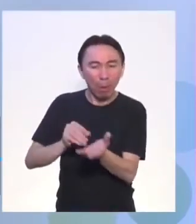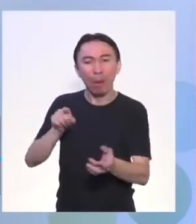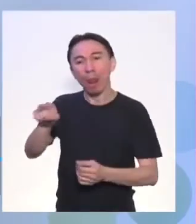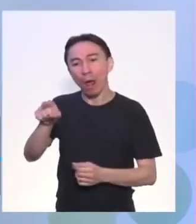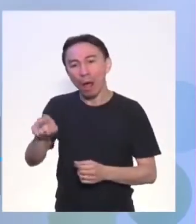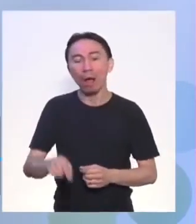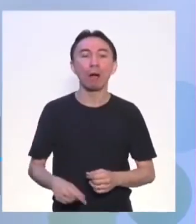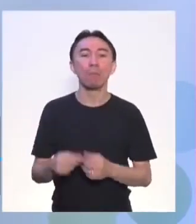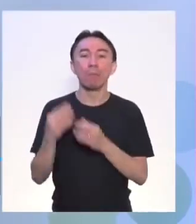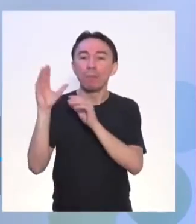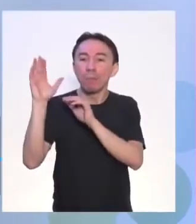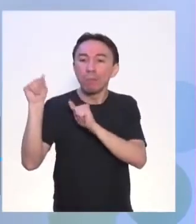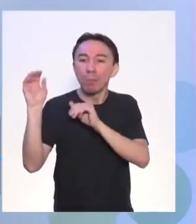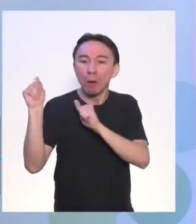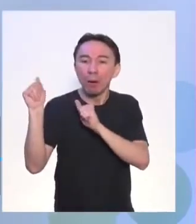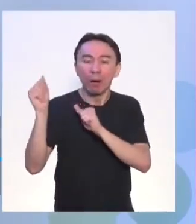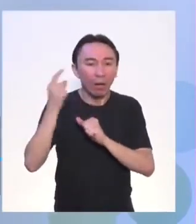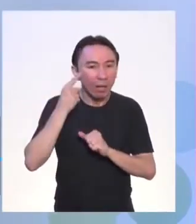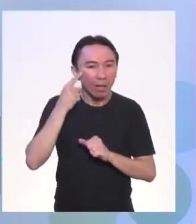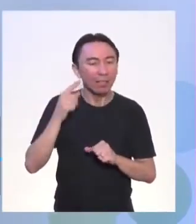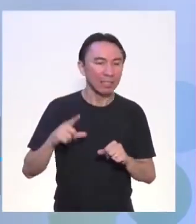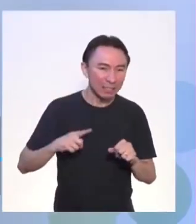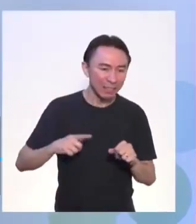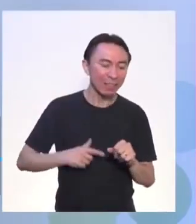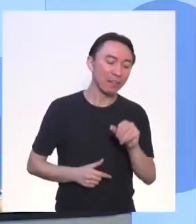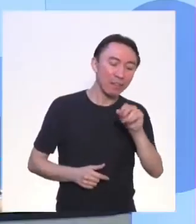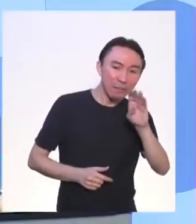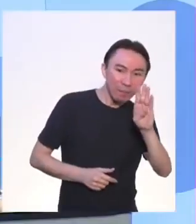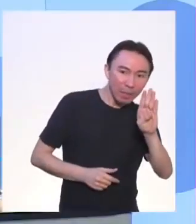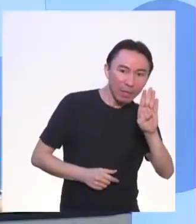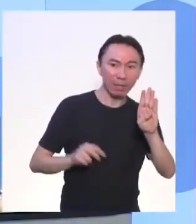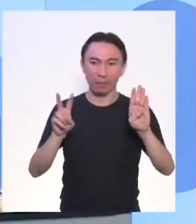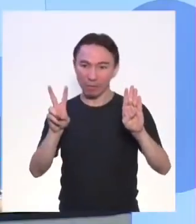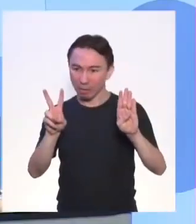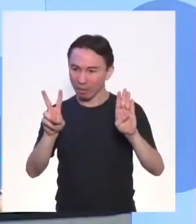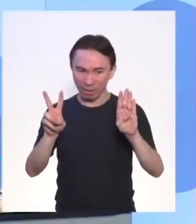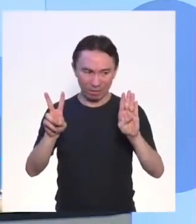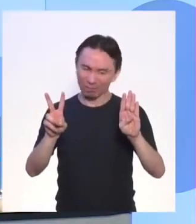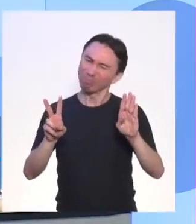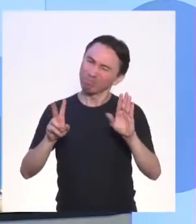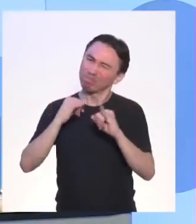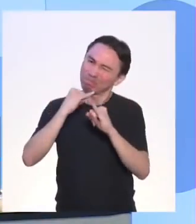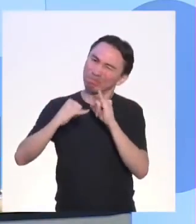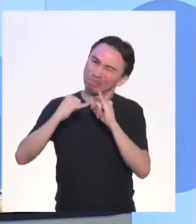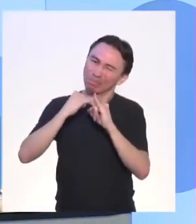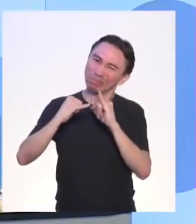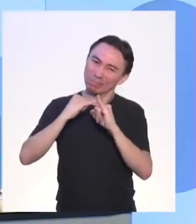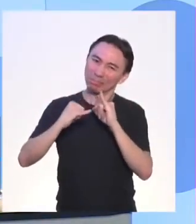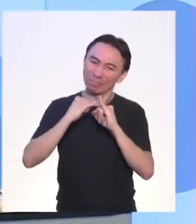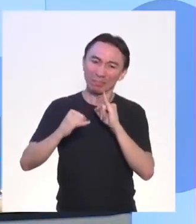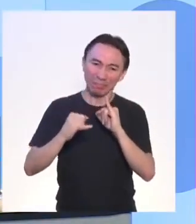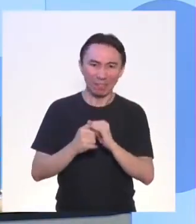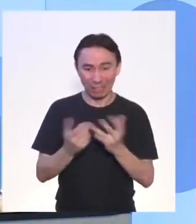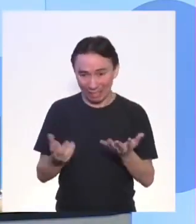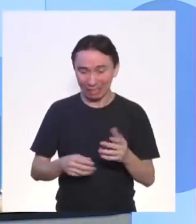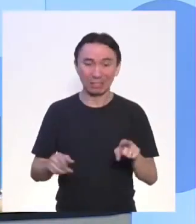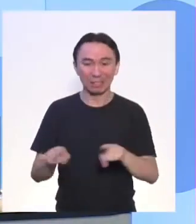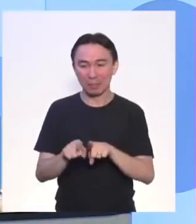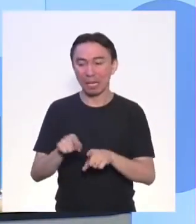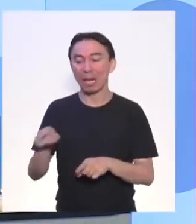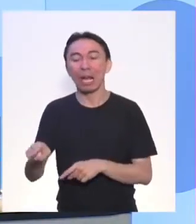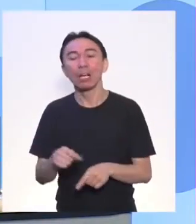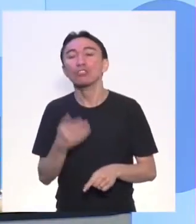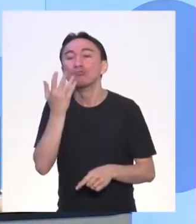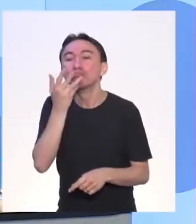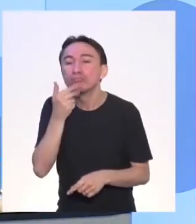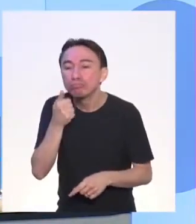B. Essa, assim, mistura, né? Porque eles são parecidos, na verdade, né? O V e o B. Até na alfabetização isso é muito comum, né? Essa troca